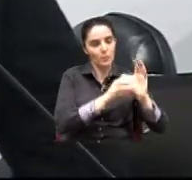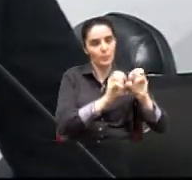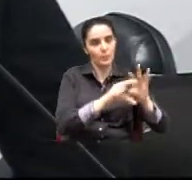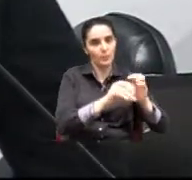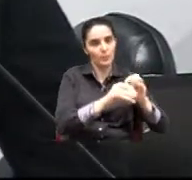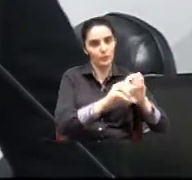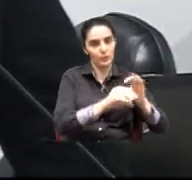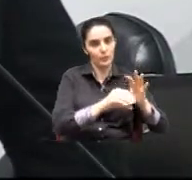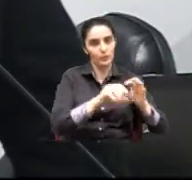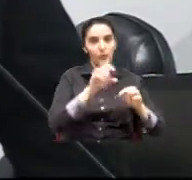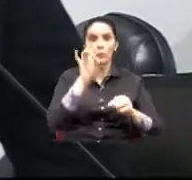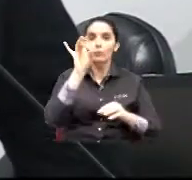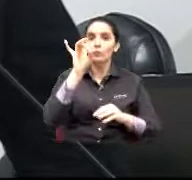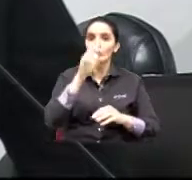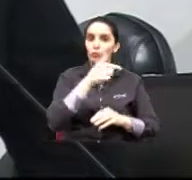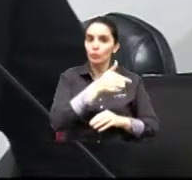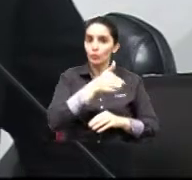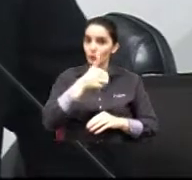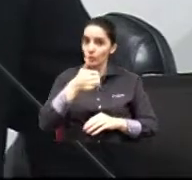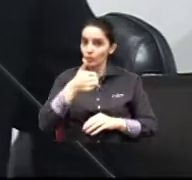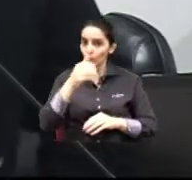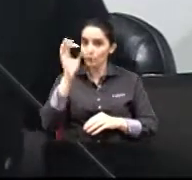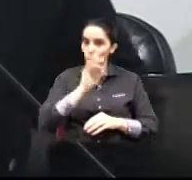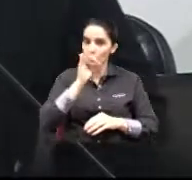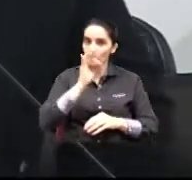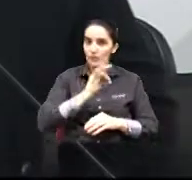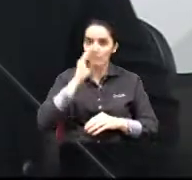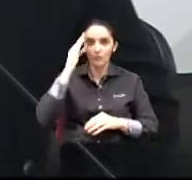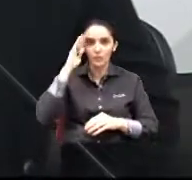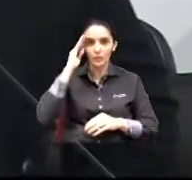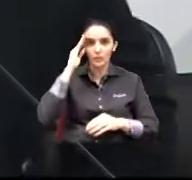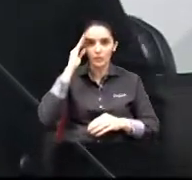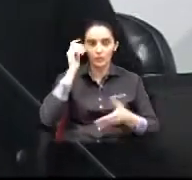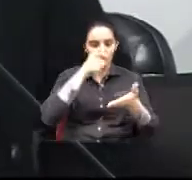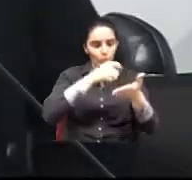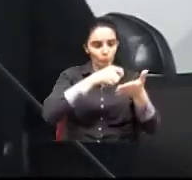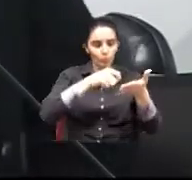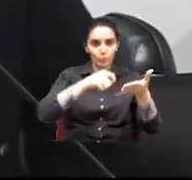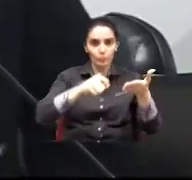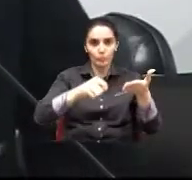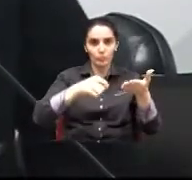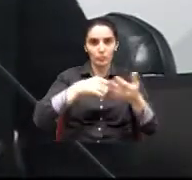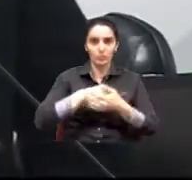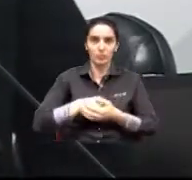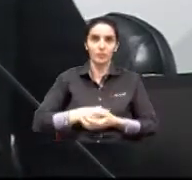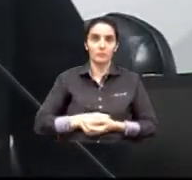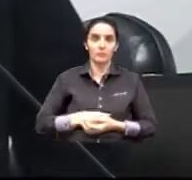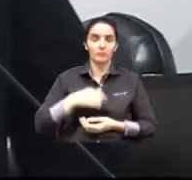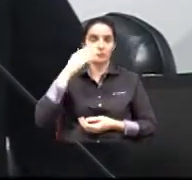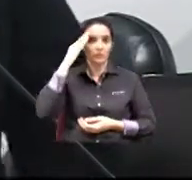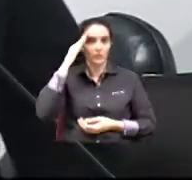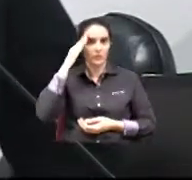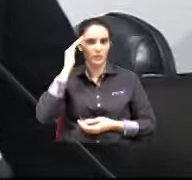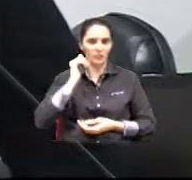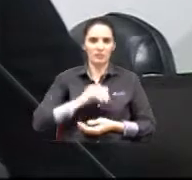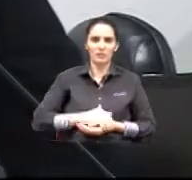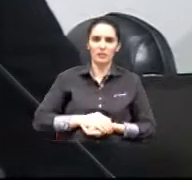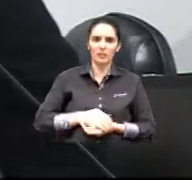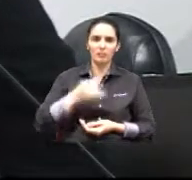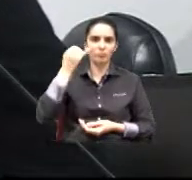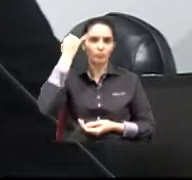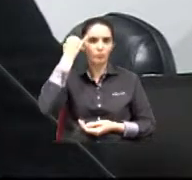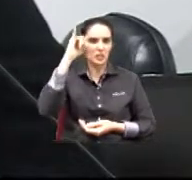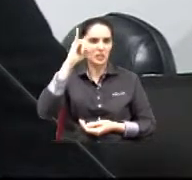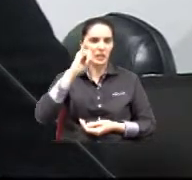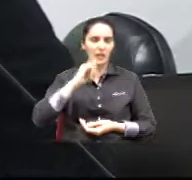21% entende o que está escrito. E as crianças, então, entendem sobre ideologia de gênero. Então, não podemos concordar com